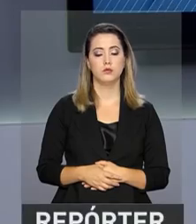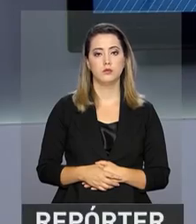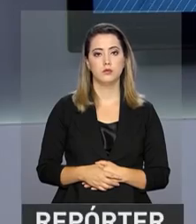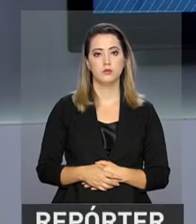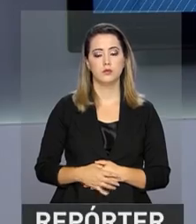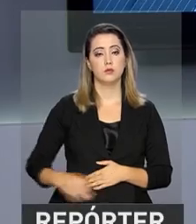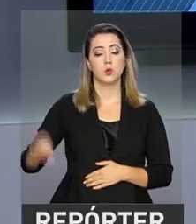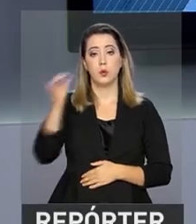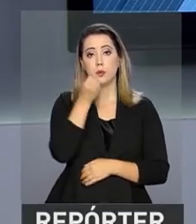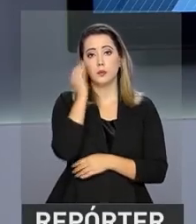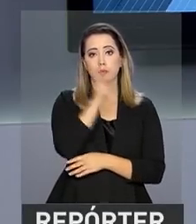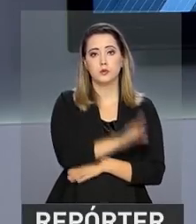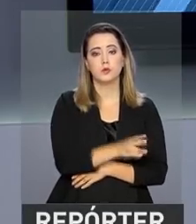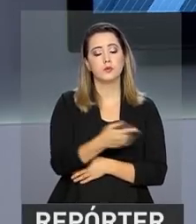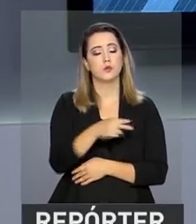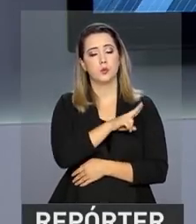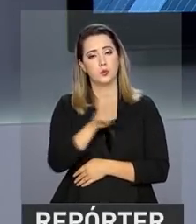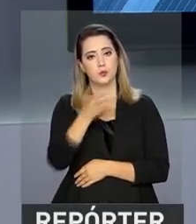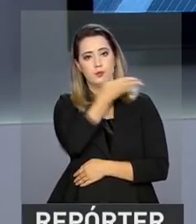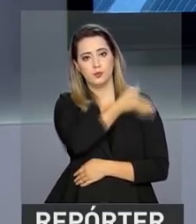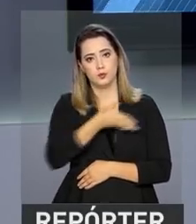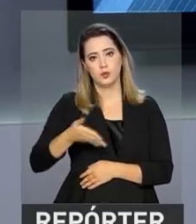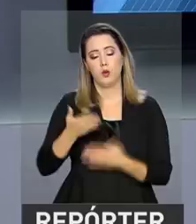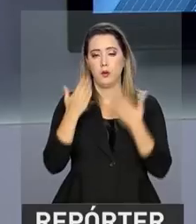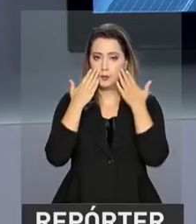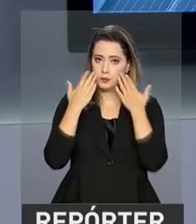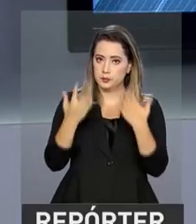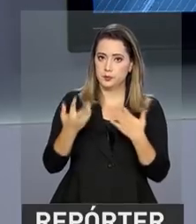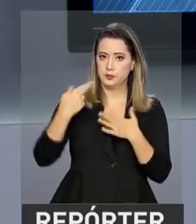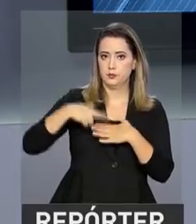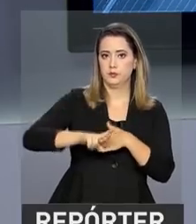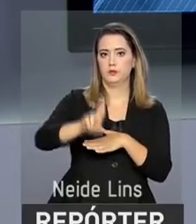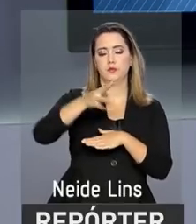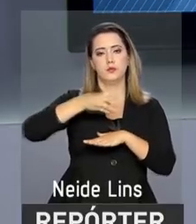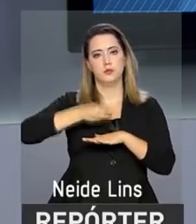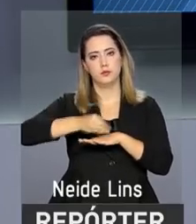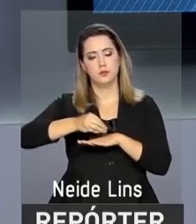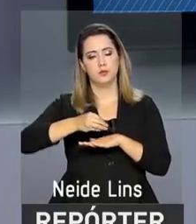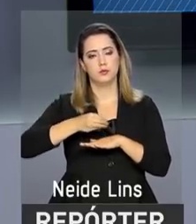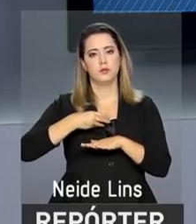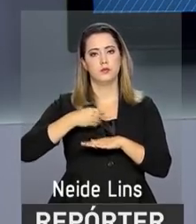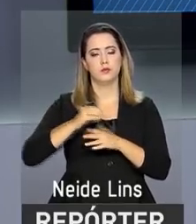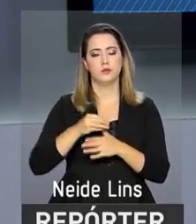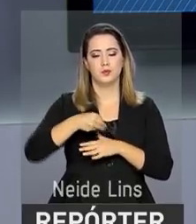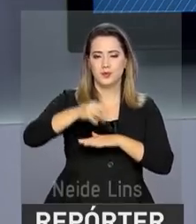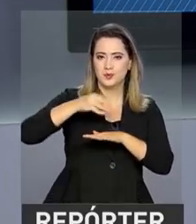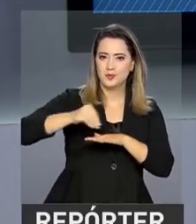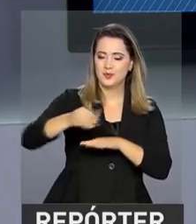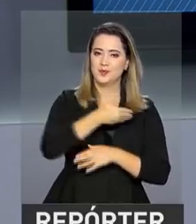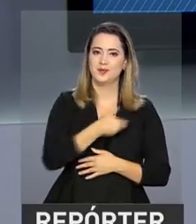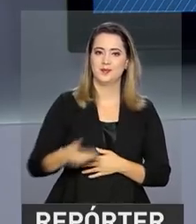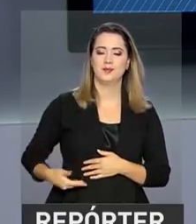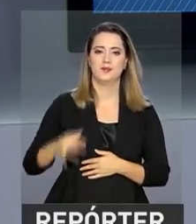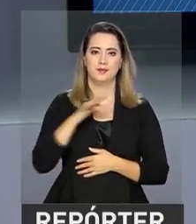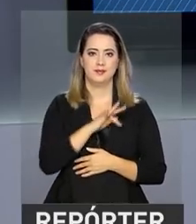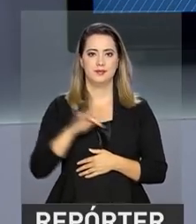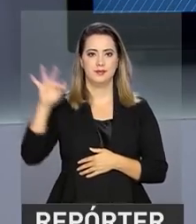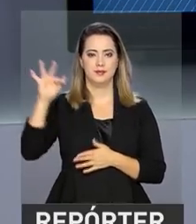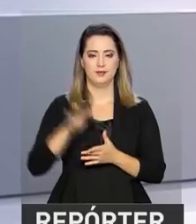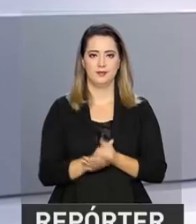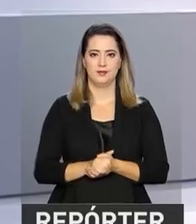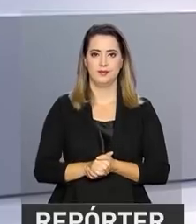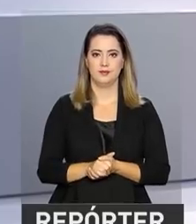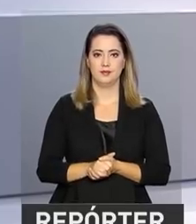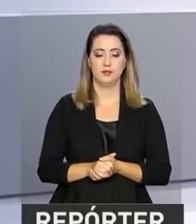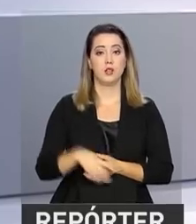olá boa tarde eu sou roberto camargo e começa agora mais uma edição do repórter nbr com as notícias do governo federal